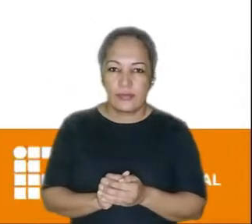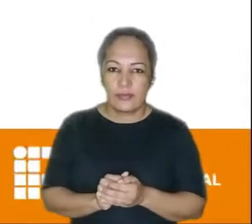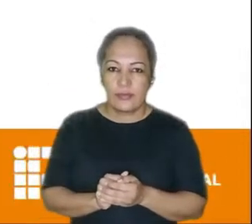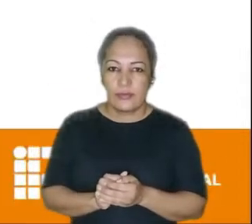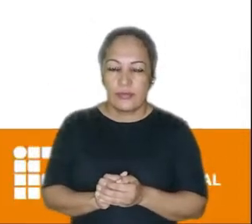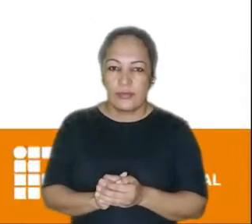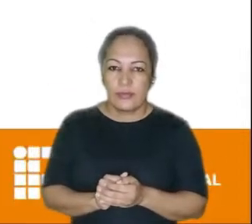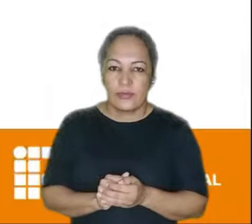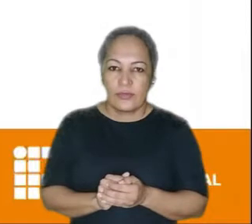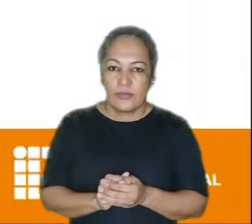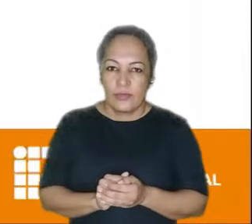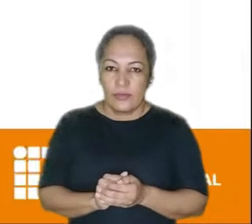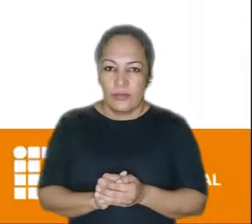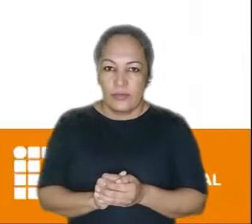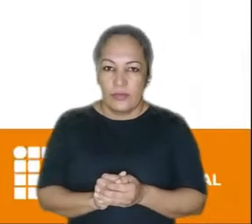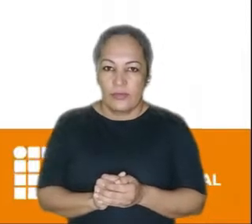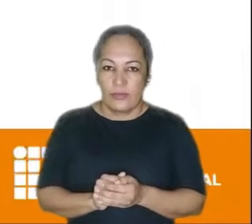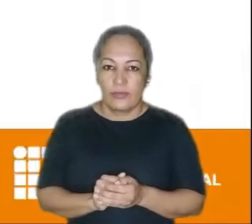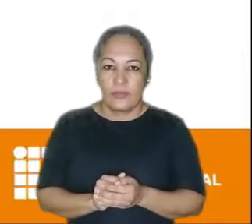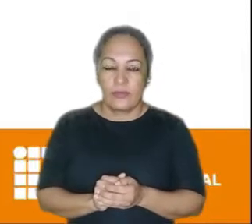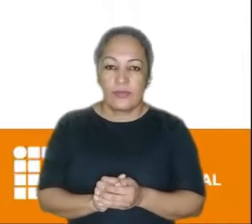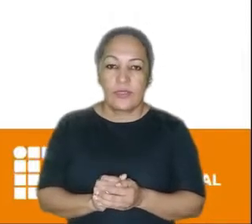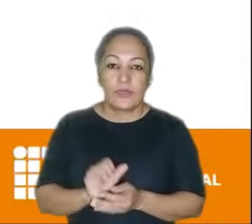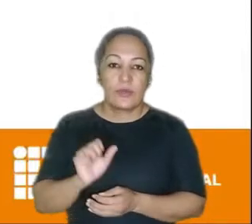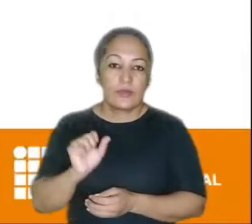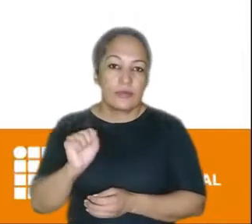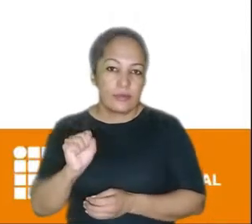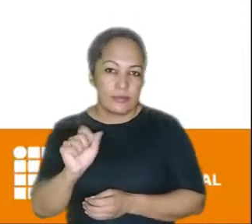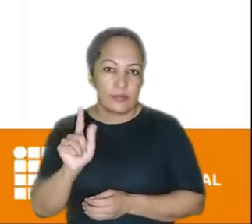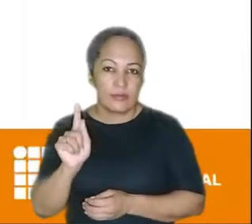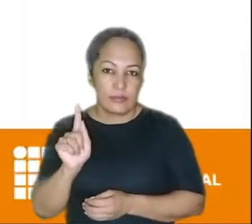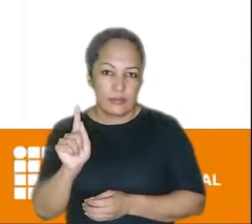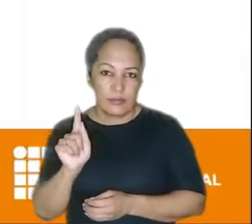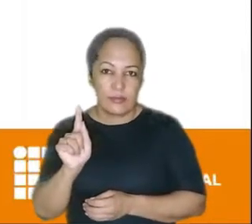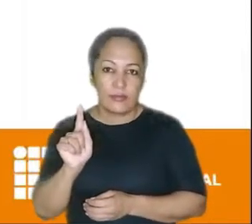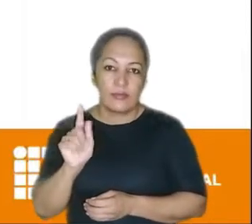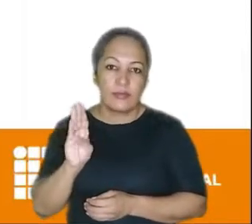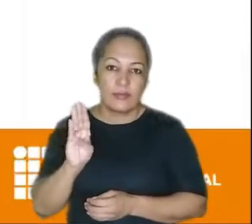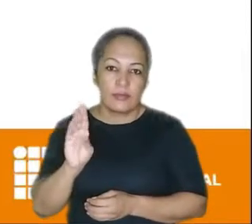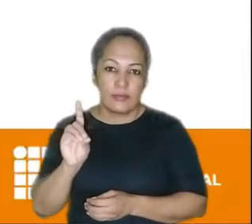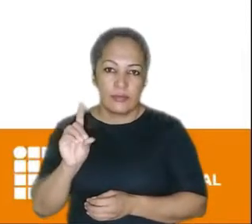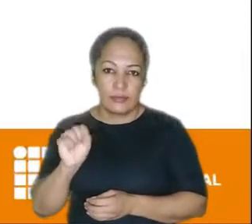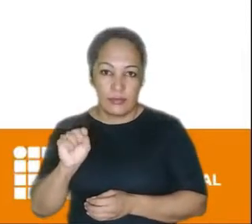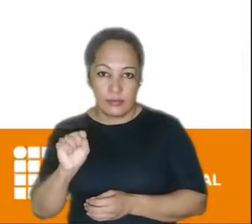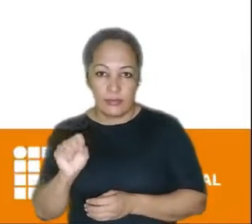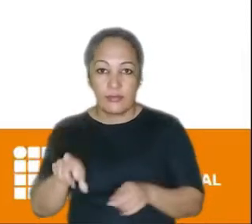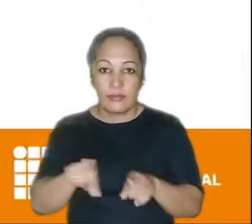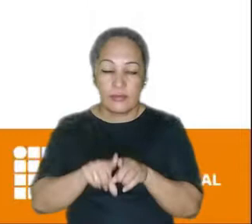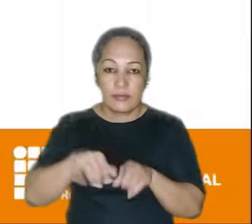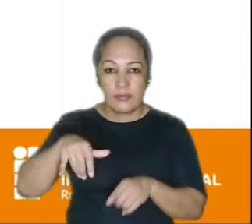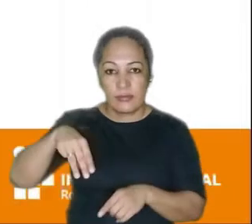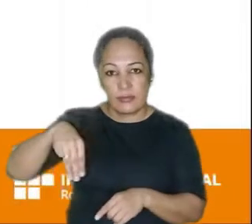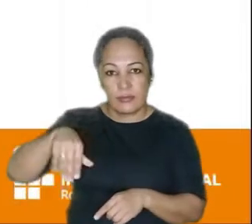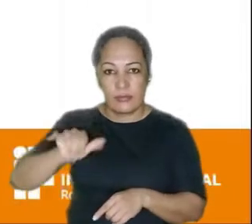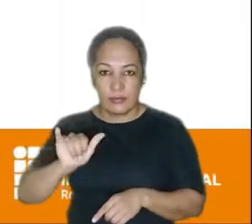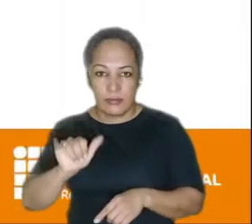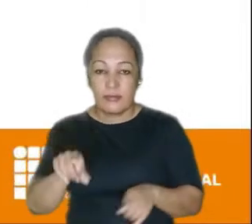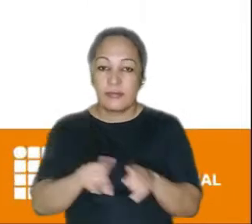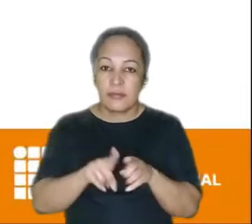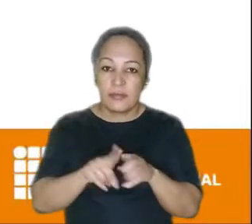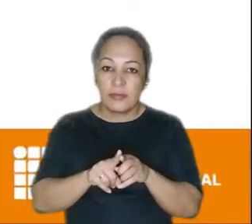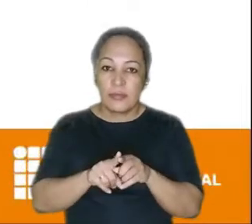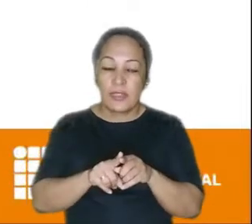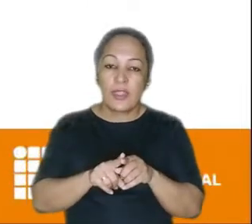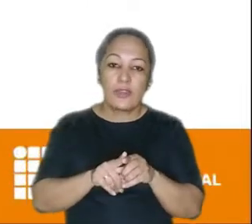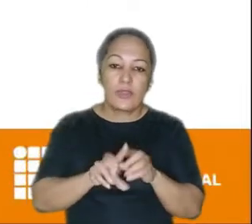do SGBD MySQL, ou tanto o MySQL como o PostgreSQL, eu consegui adicionar, através do site deles, outros